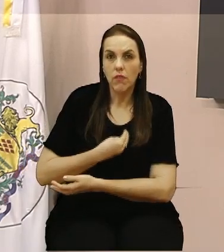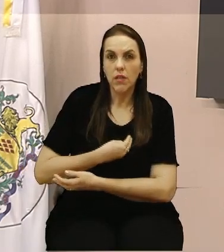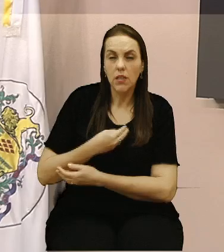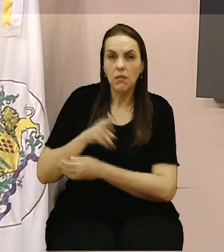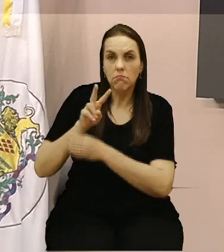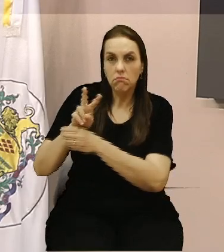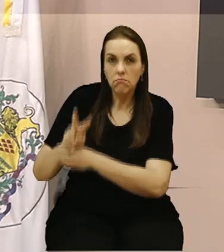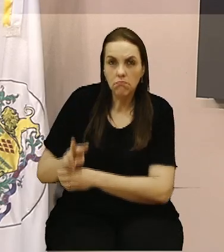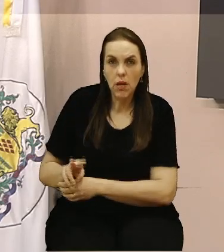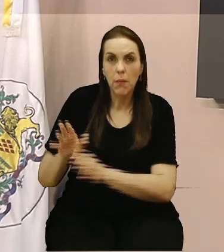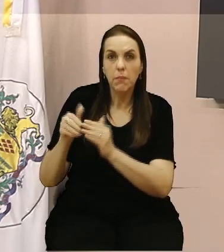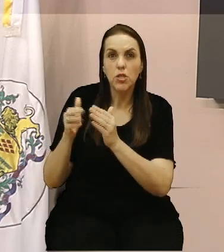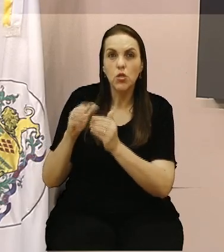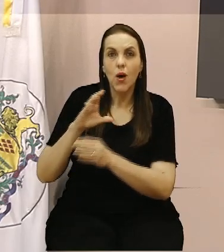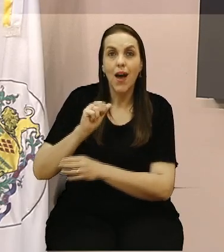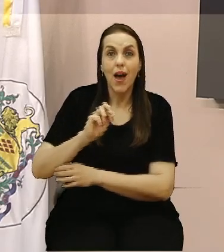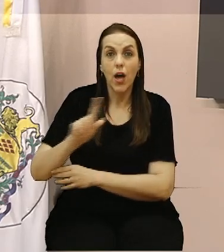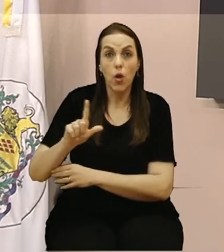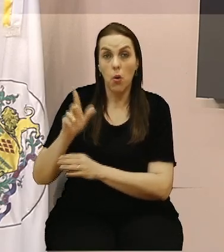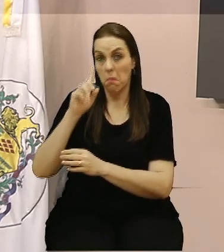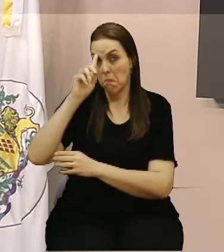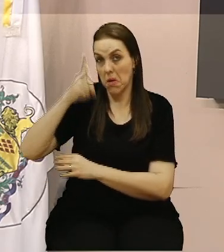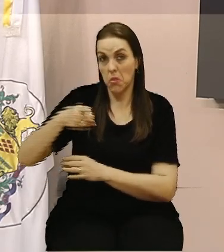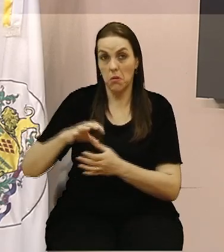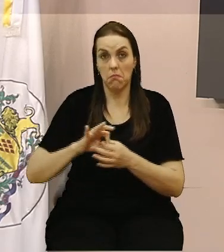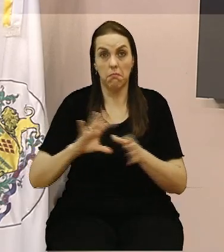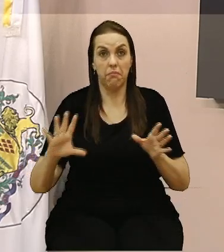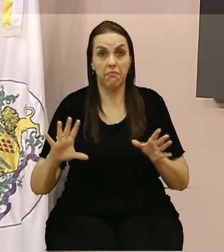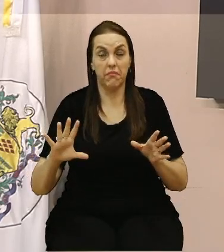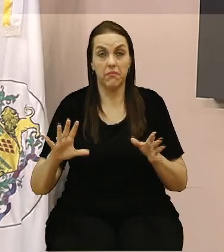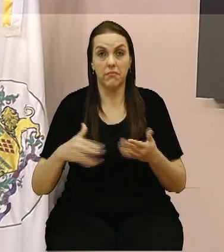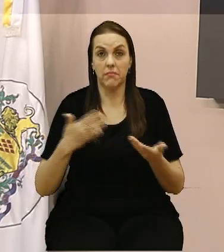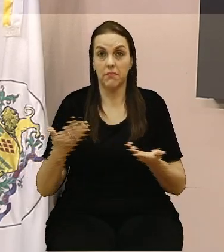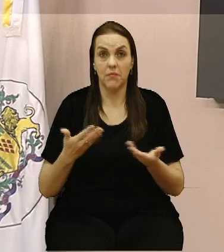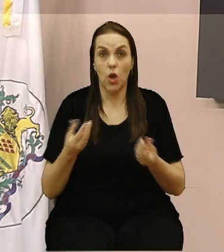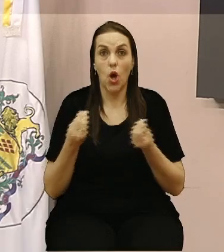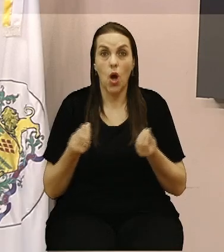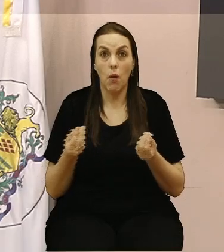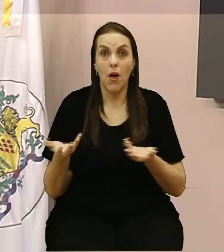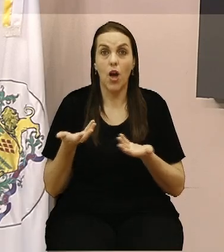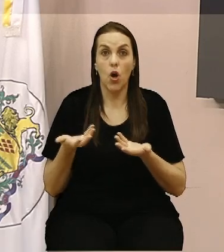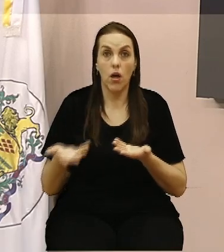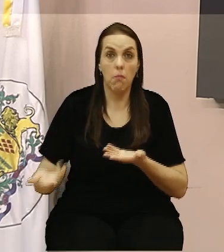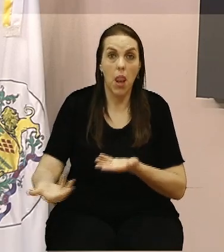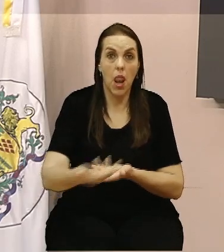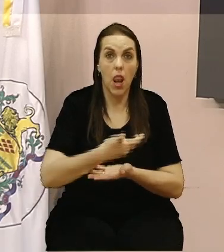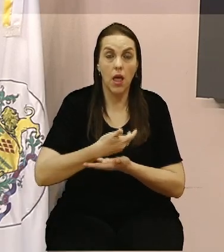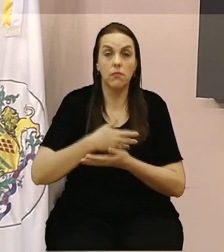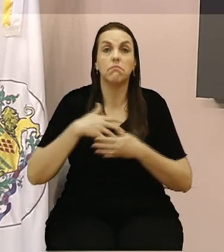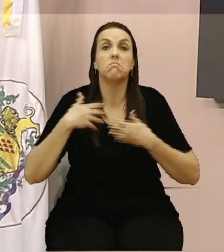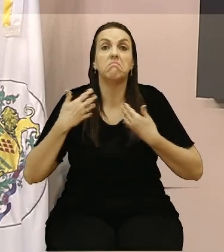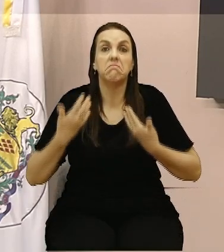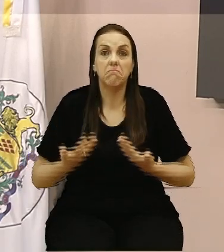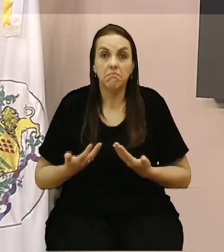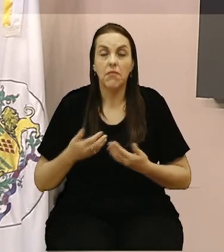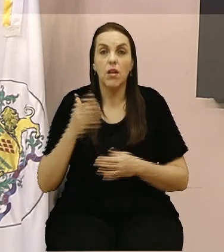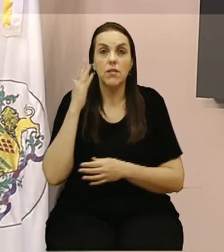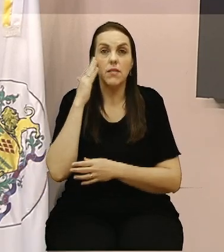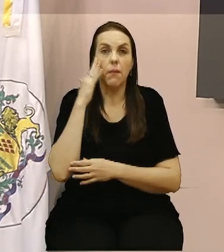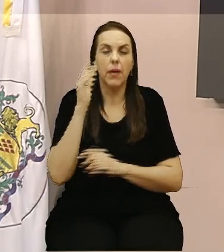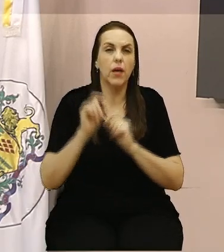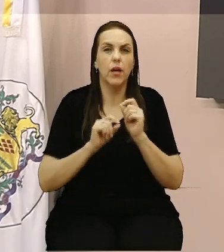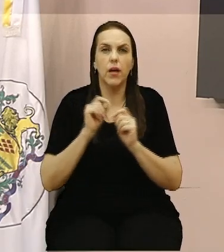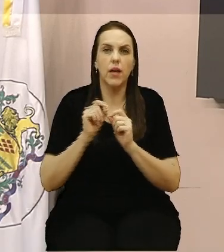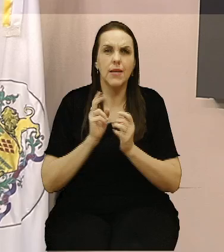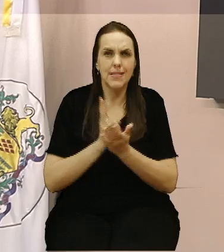pediu para a Carol, e a Carol mandou soltar, e ninguém sabe onde é que anda esse bicho agora. Então eu queria saber assim, ó, se vai ser